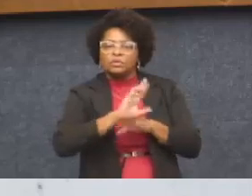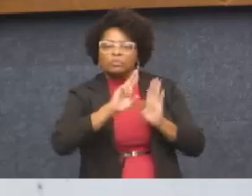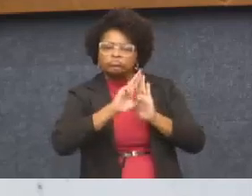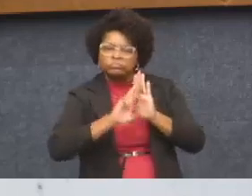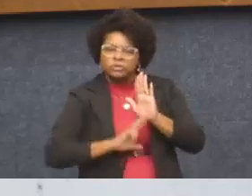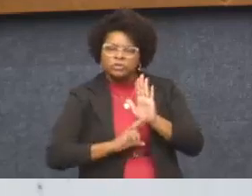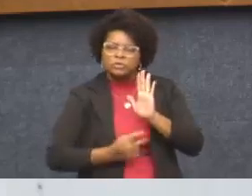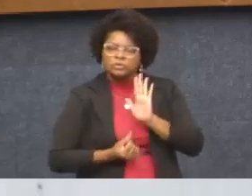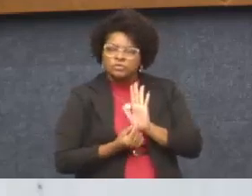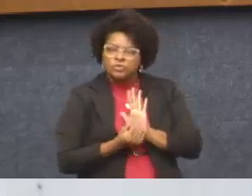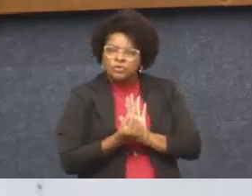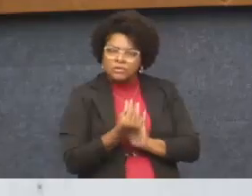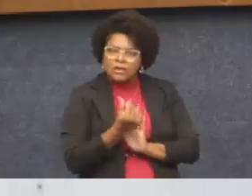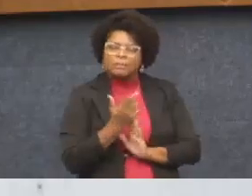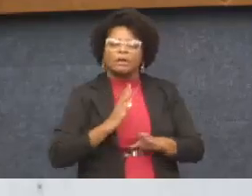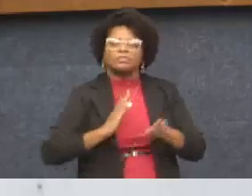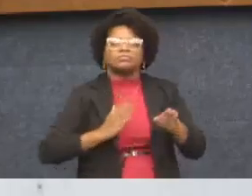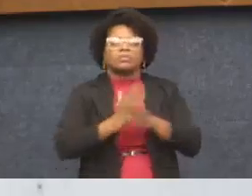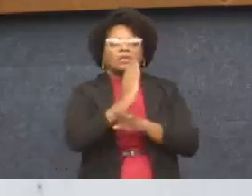finanças públicas pela aprovação.